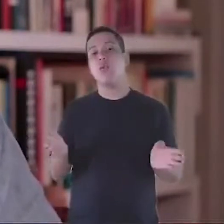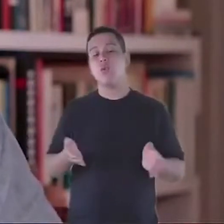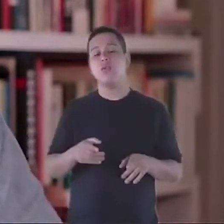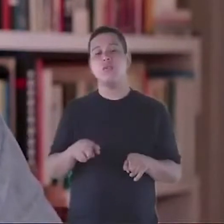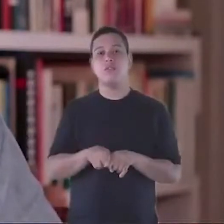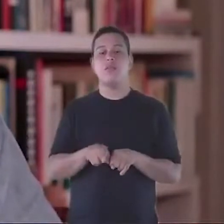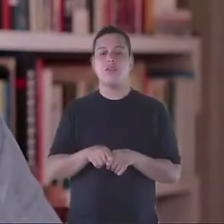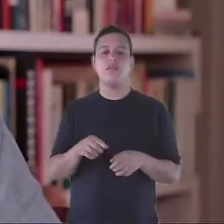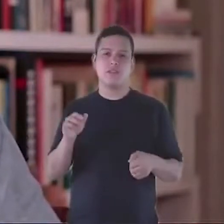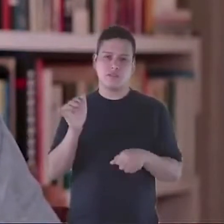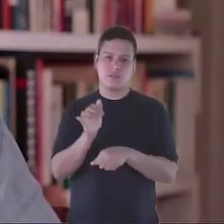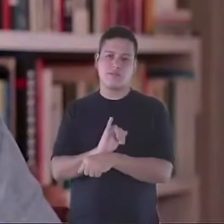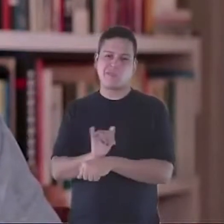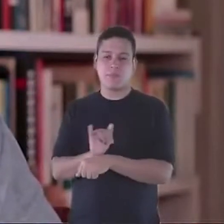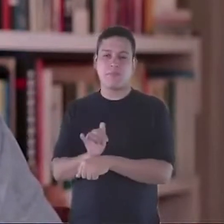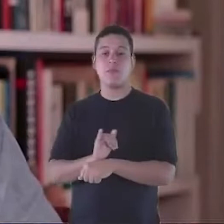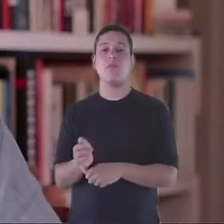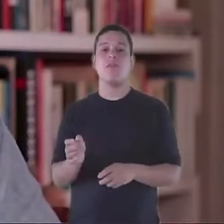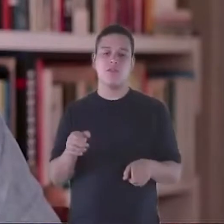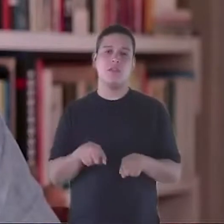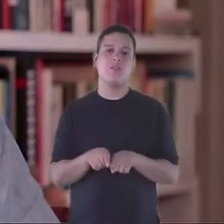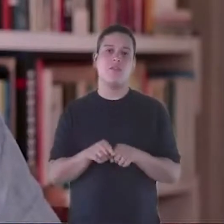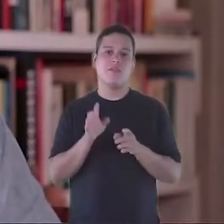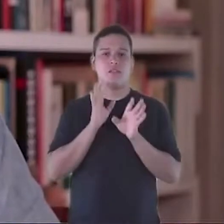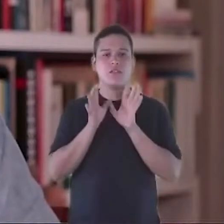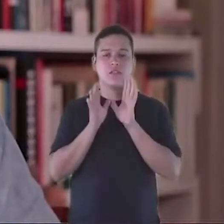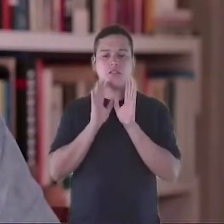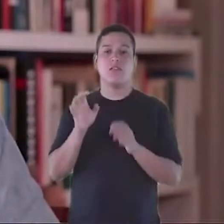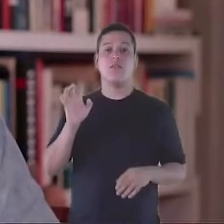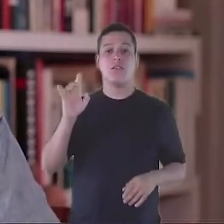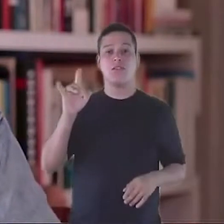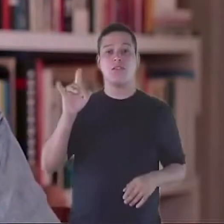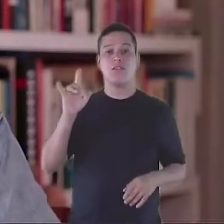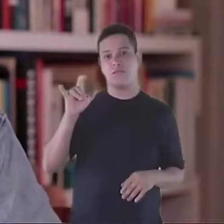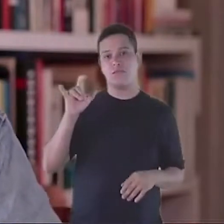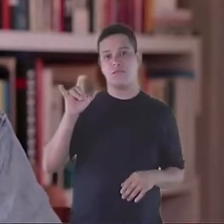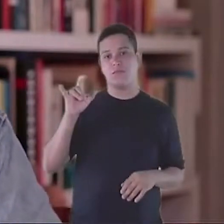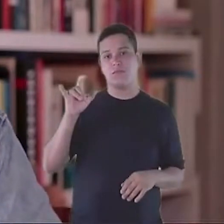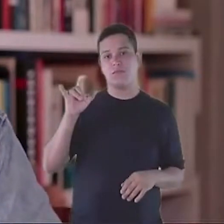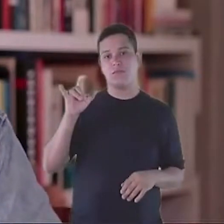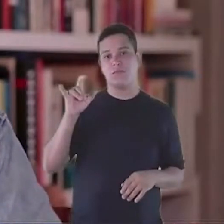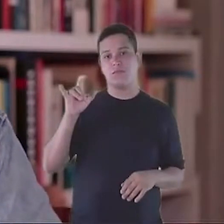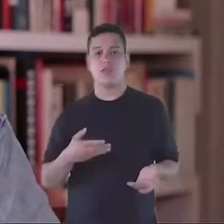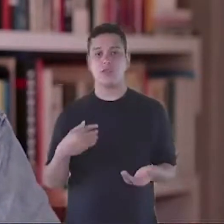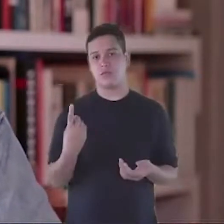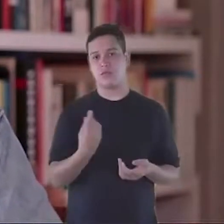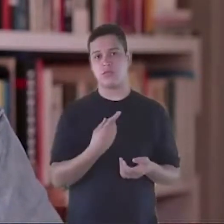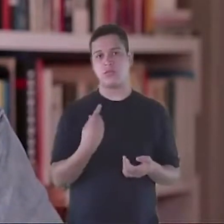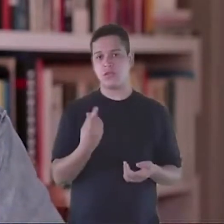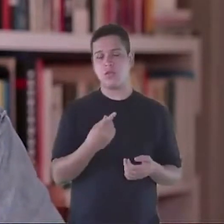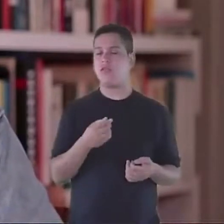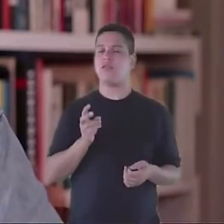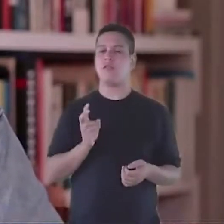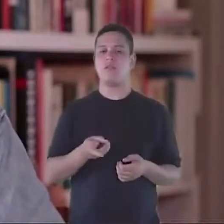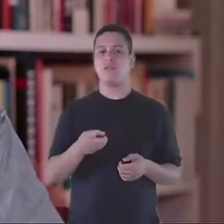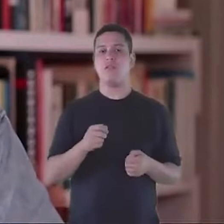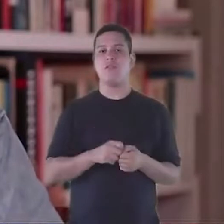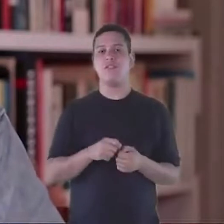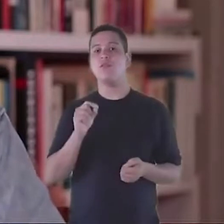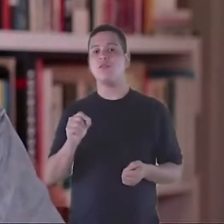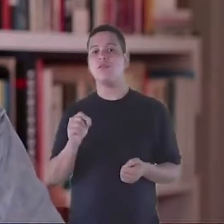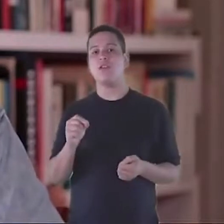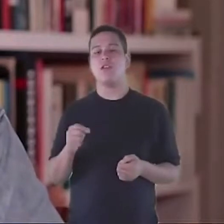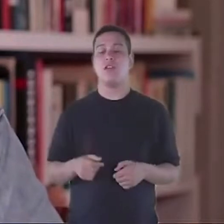no YouTube, Facebook e Instagram. Hoje, compartilhando, inclusive, na forma de cross-spotting, com as